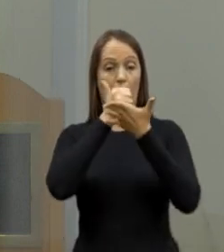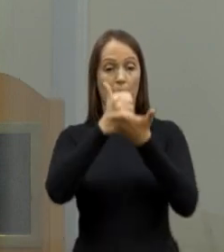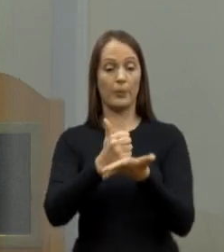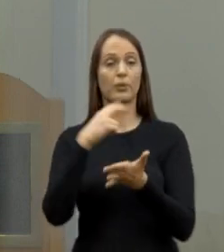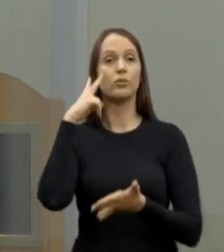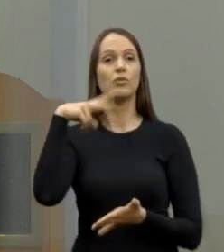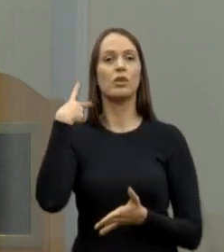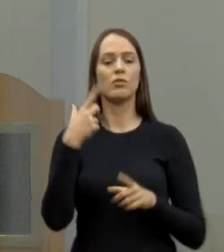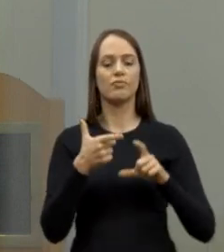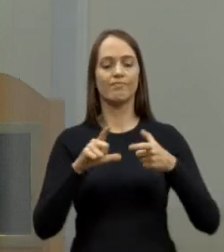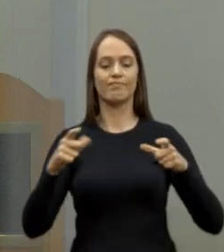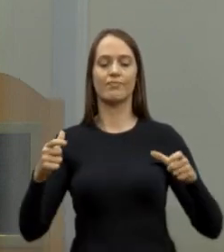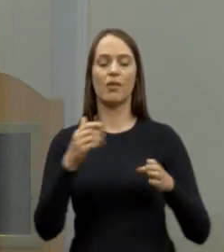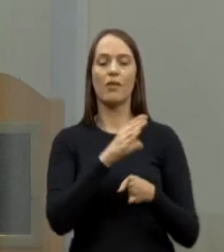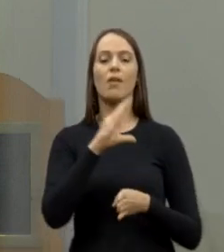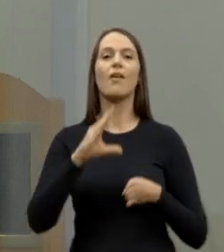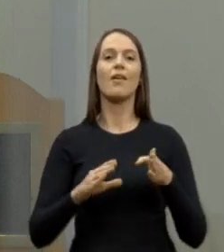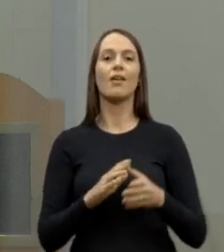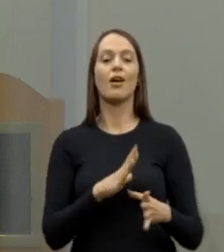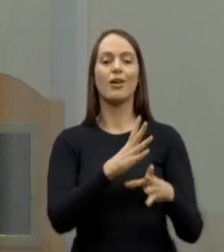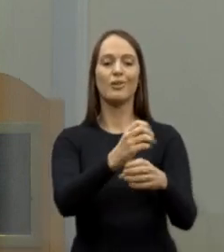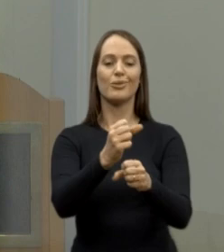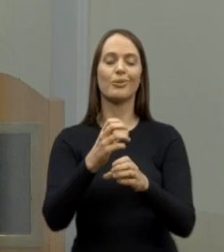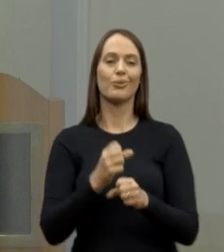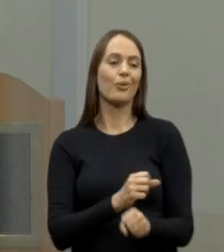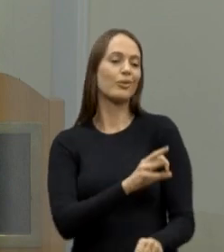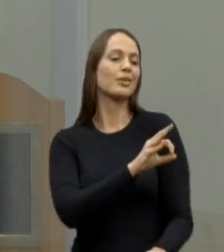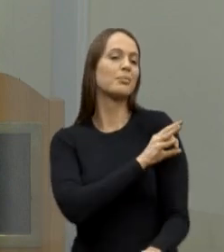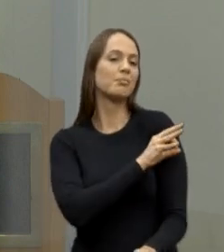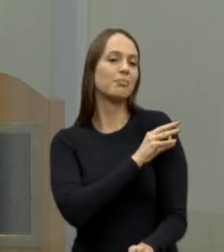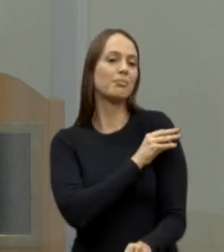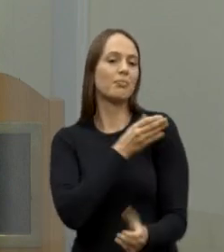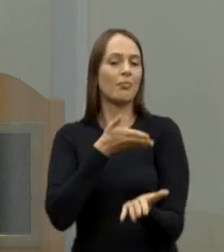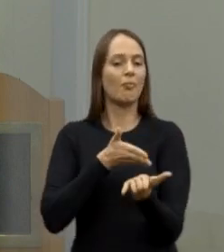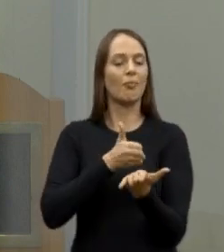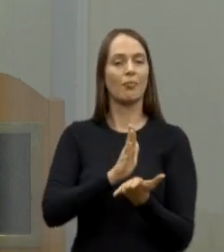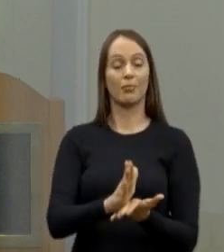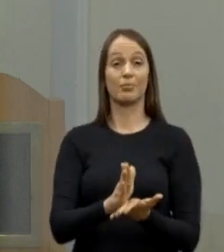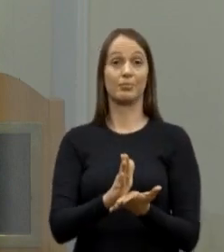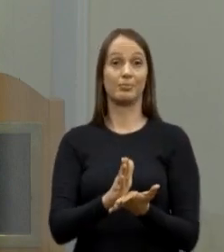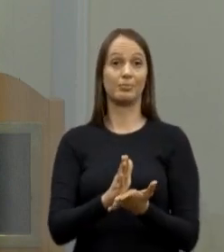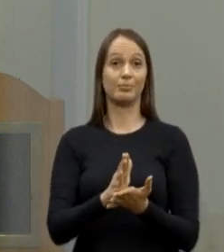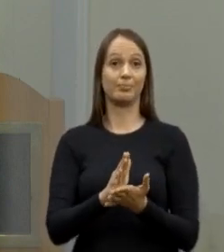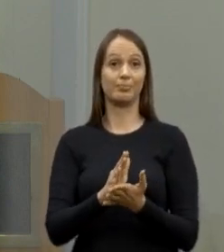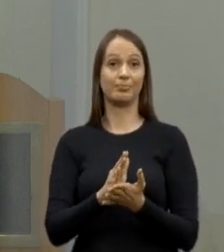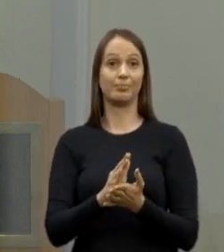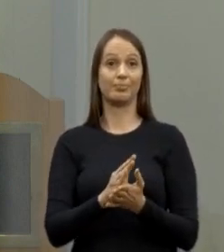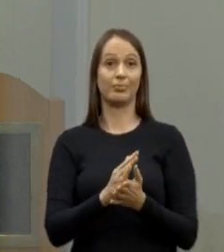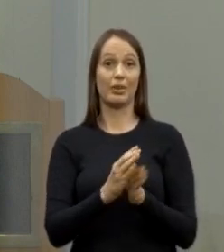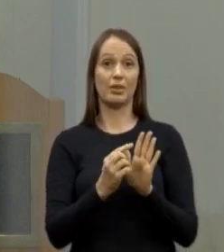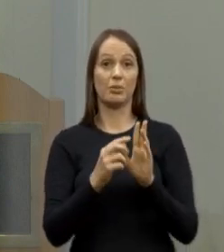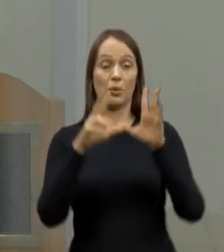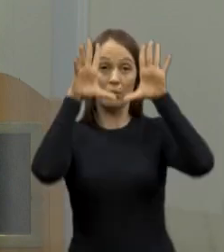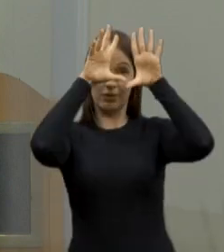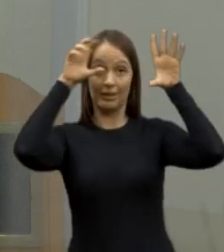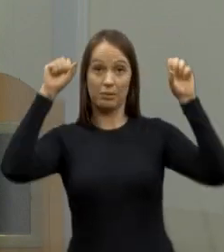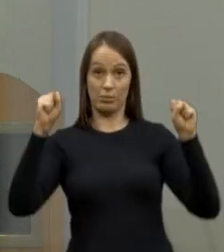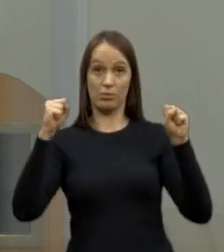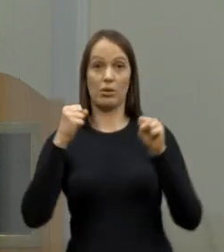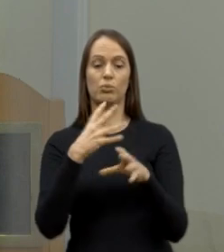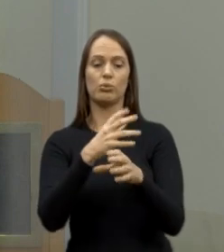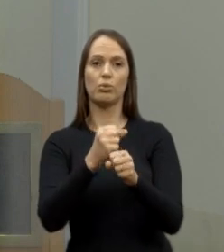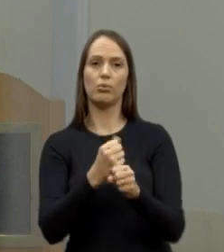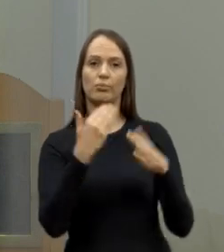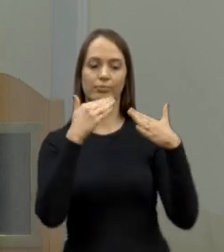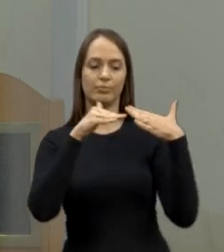essa maioria, aprova suas contas, mesmo em oposição ao que aponta o tribunal. Agora,